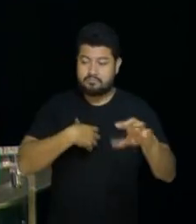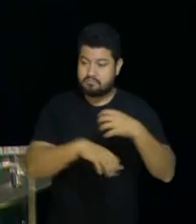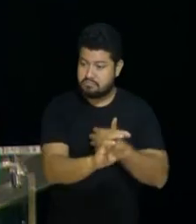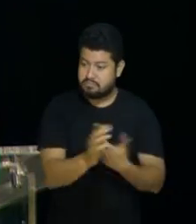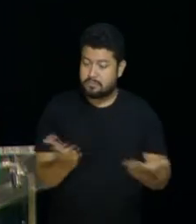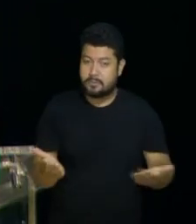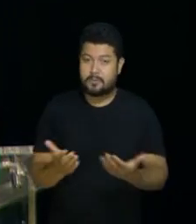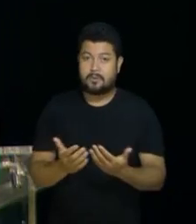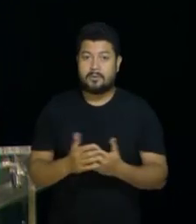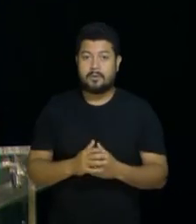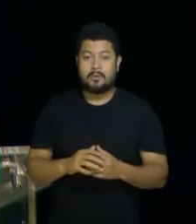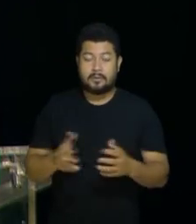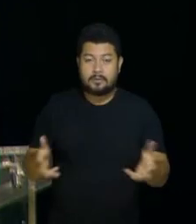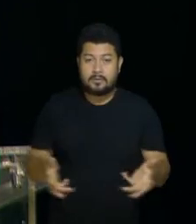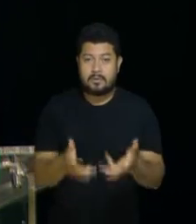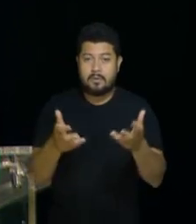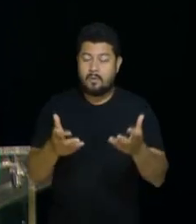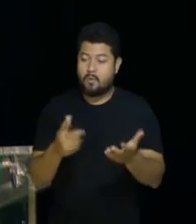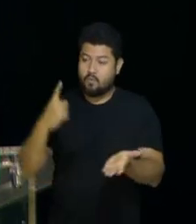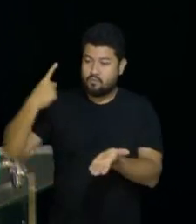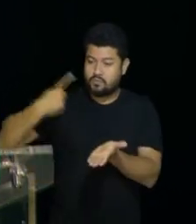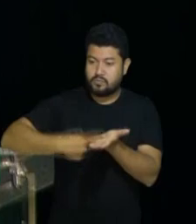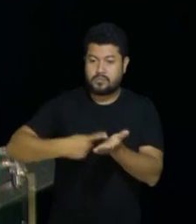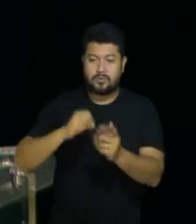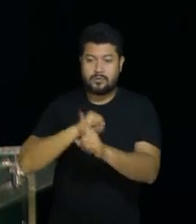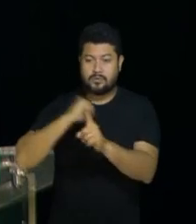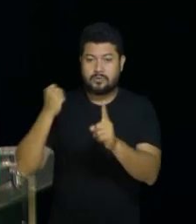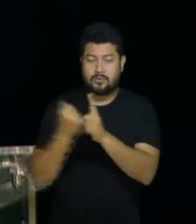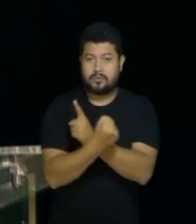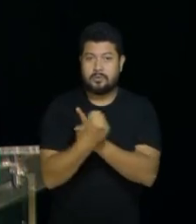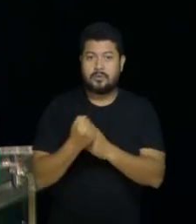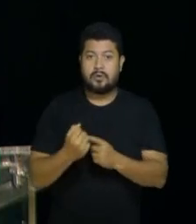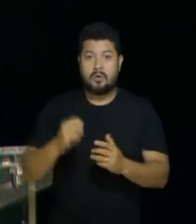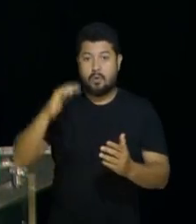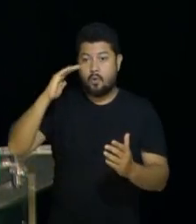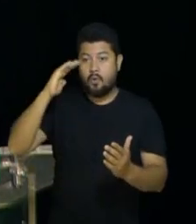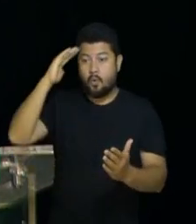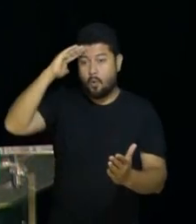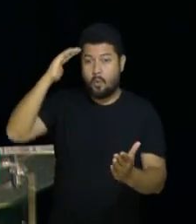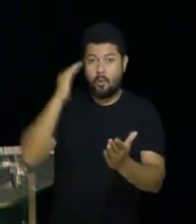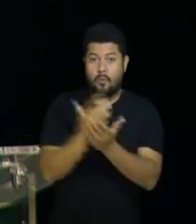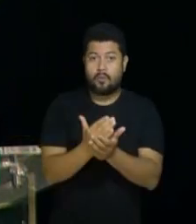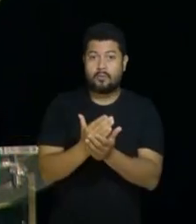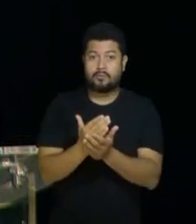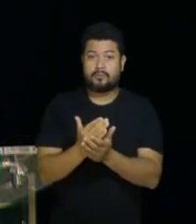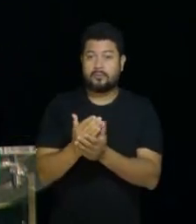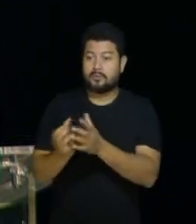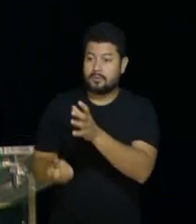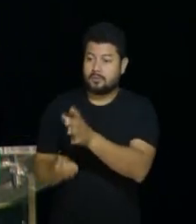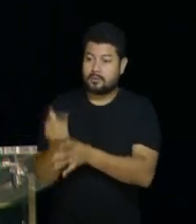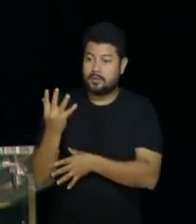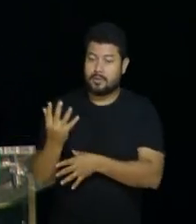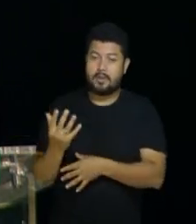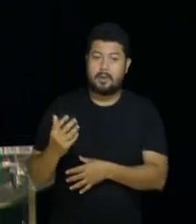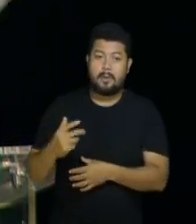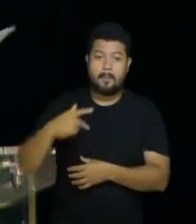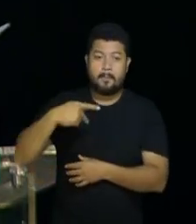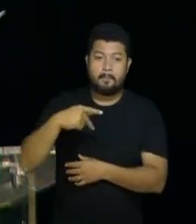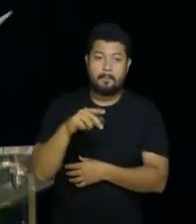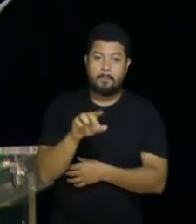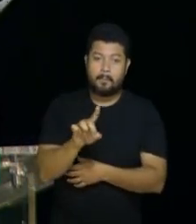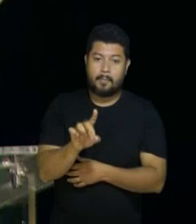comprometidos com a sociedade para cumprir a exortação do nosso fundador Baden-Powell: